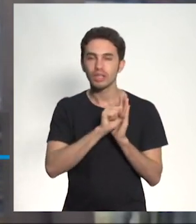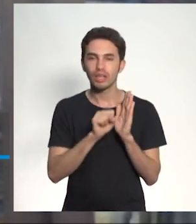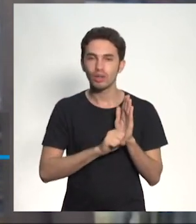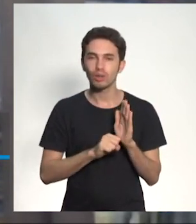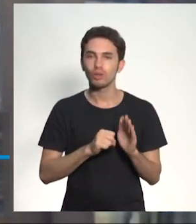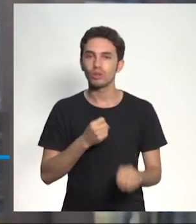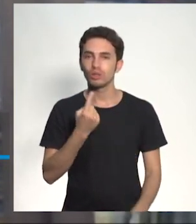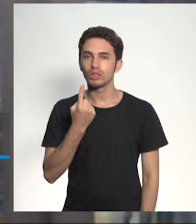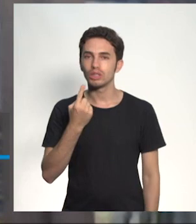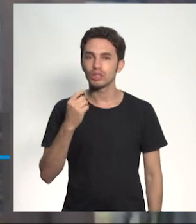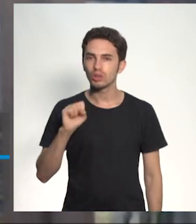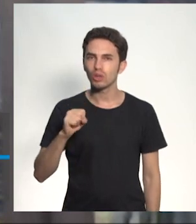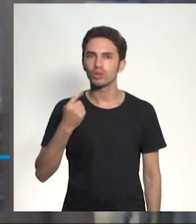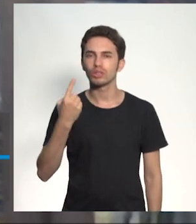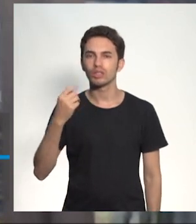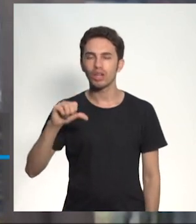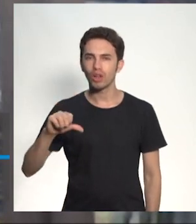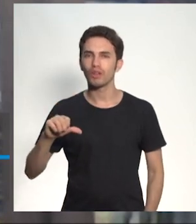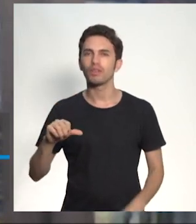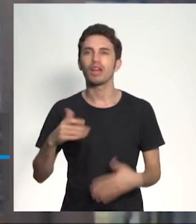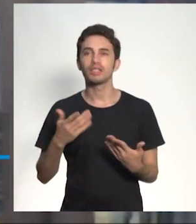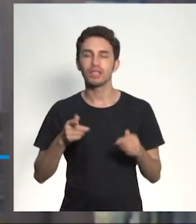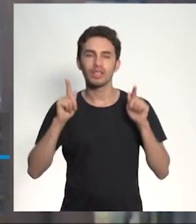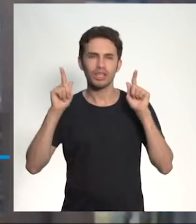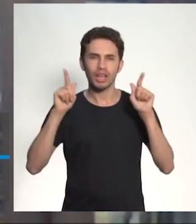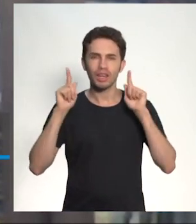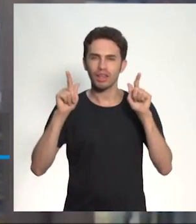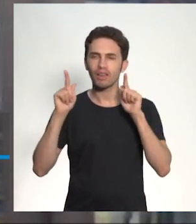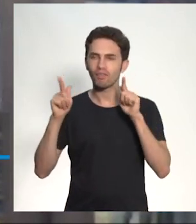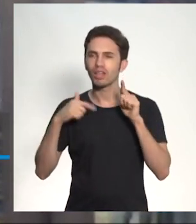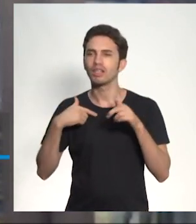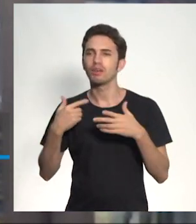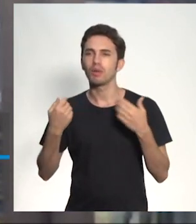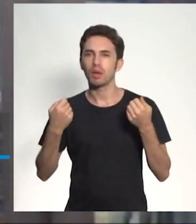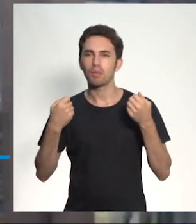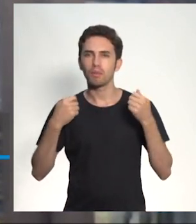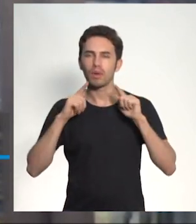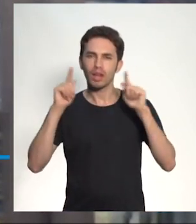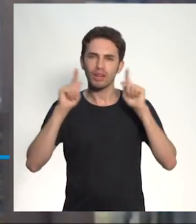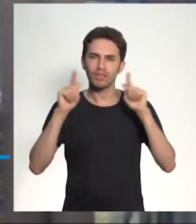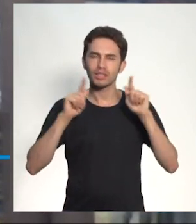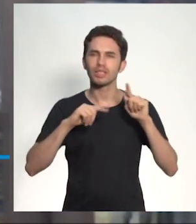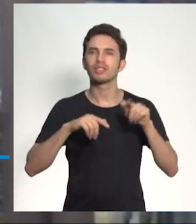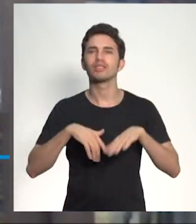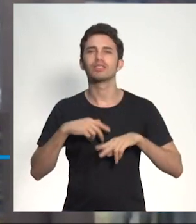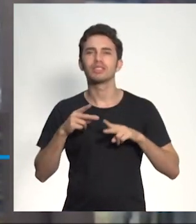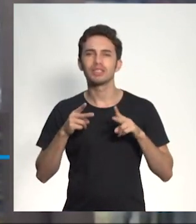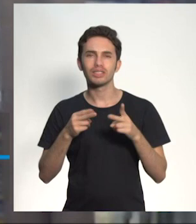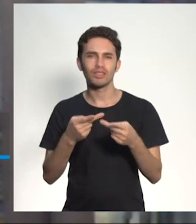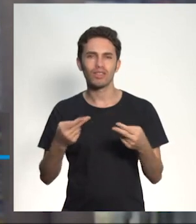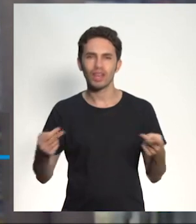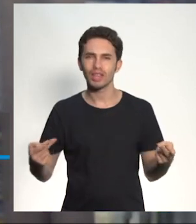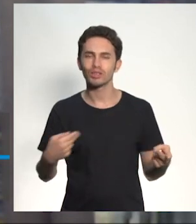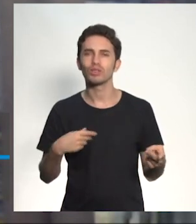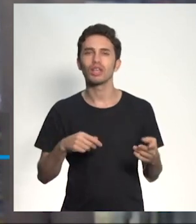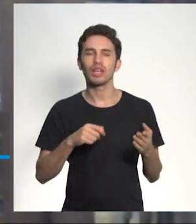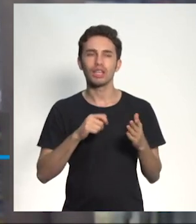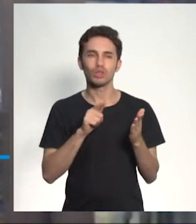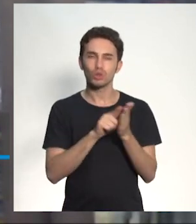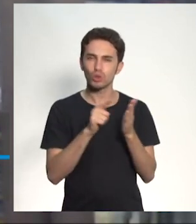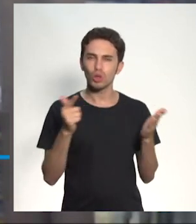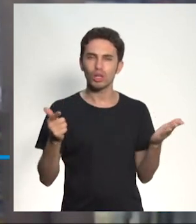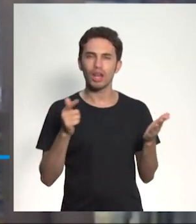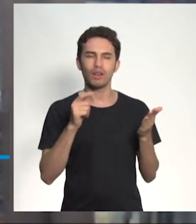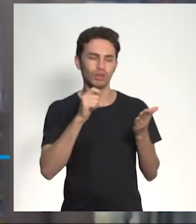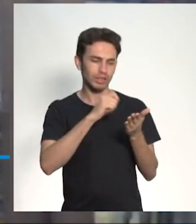muito tempo reivindicando, criando situações de manifestação, protesto, escrevendo jornais, que era